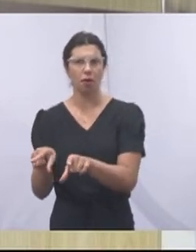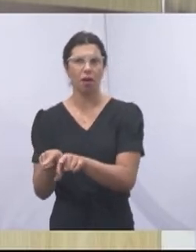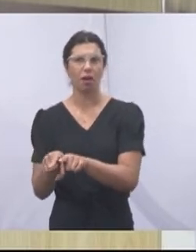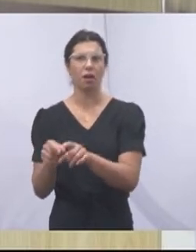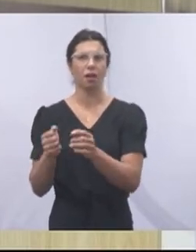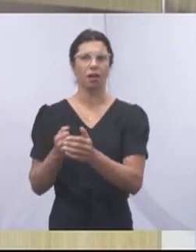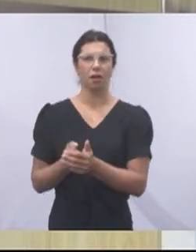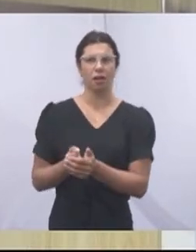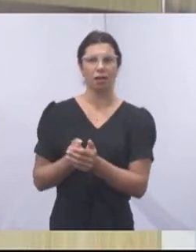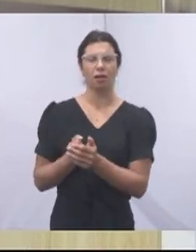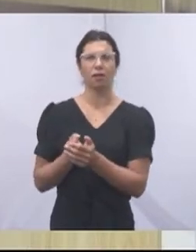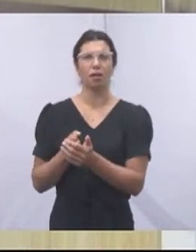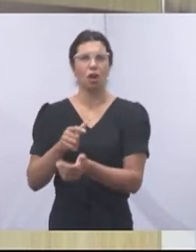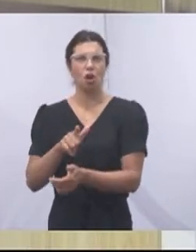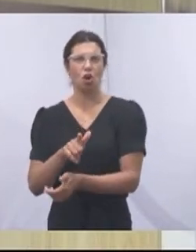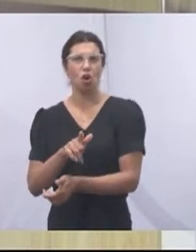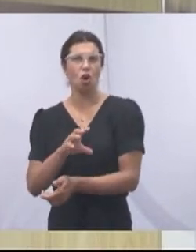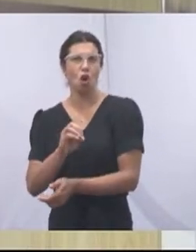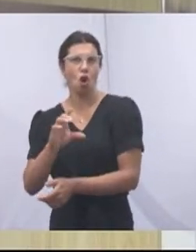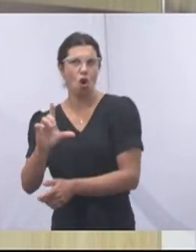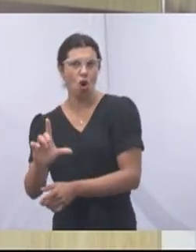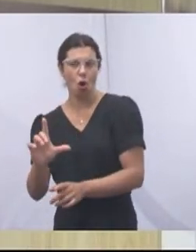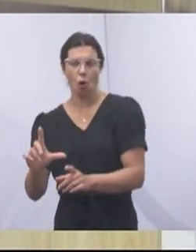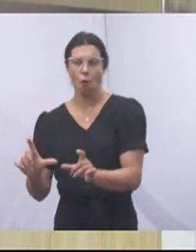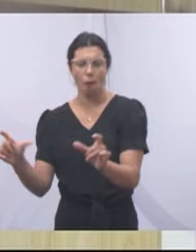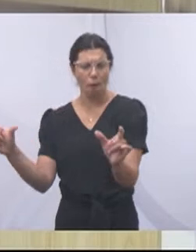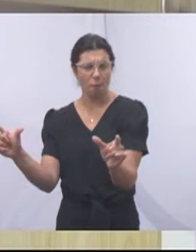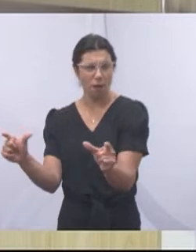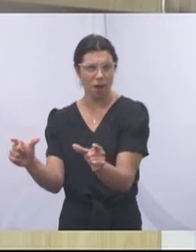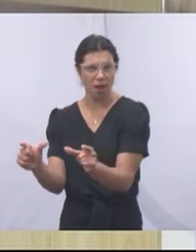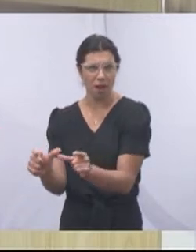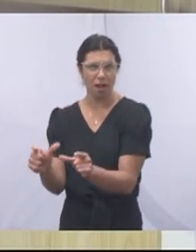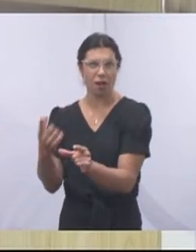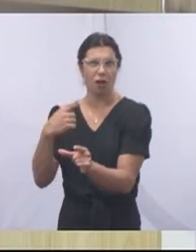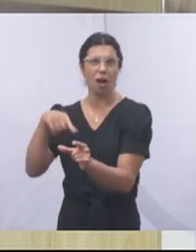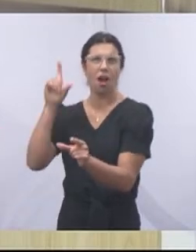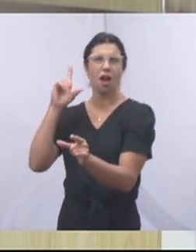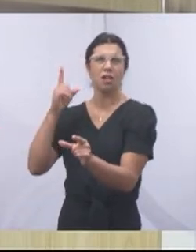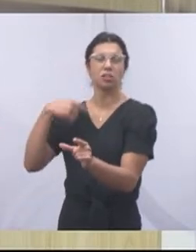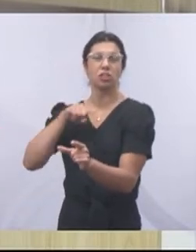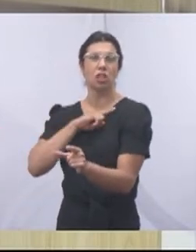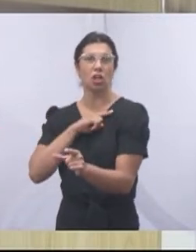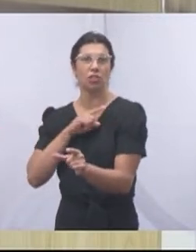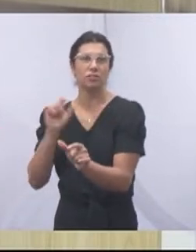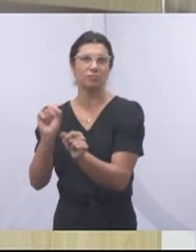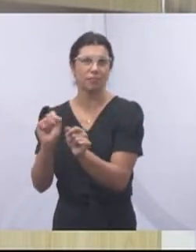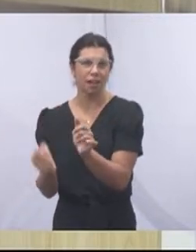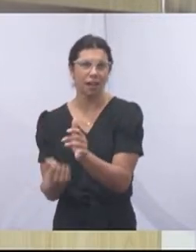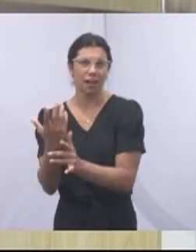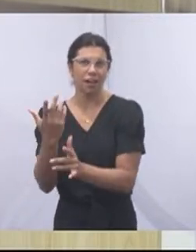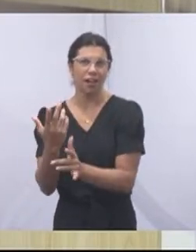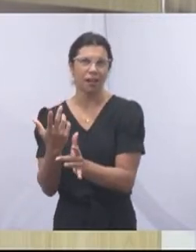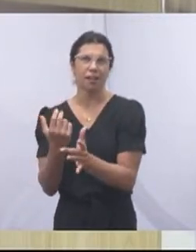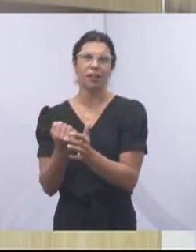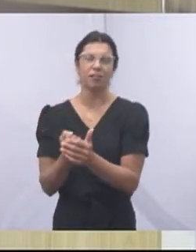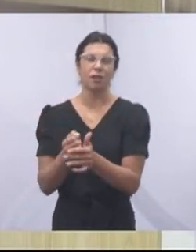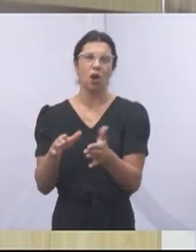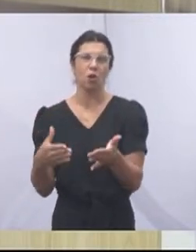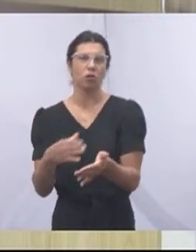antigo, aquele golzinho pequenininho, né, que a gente fazia, né, enquanto criança e